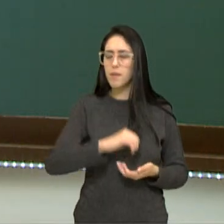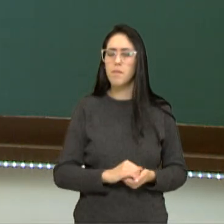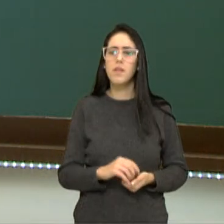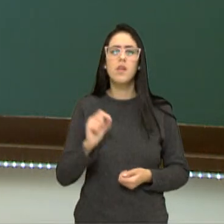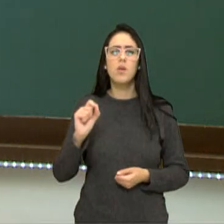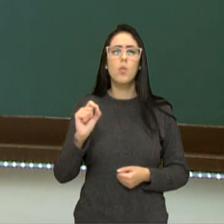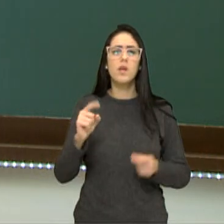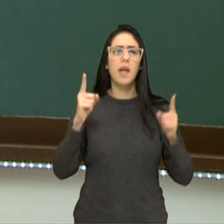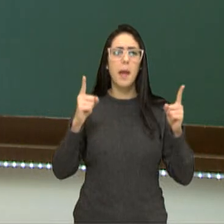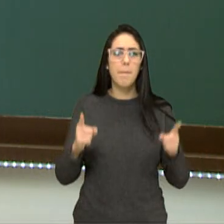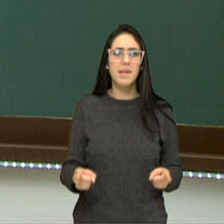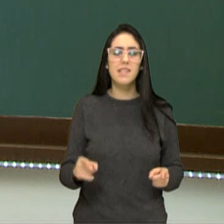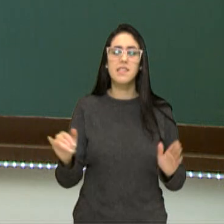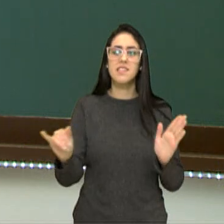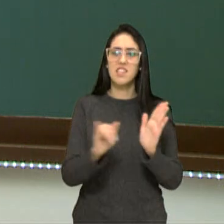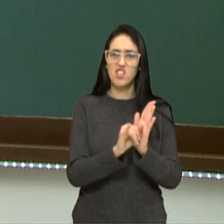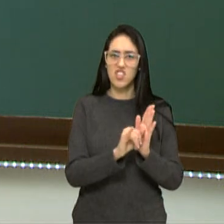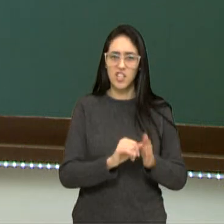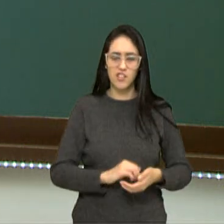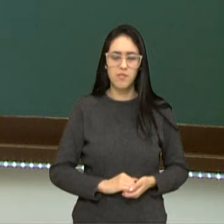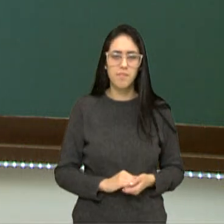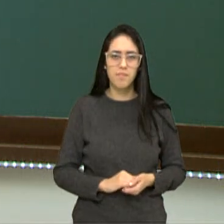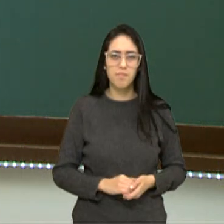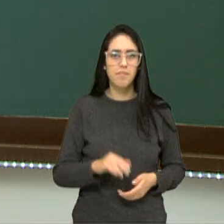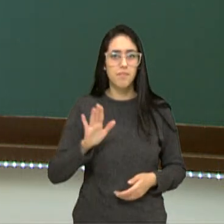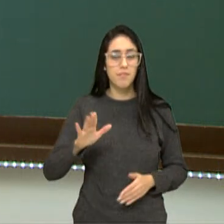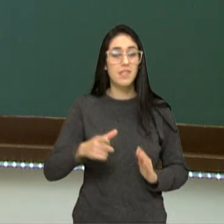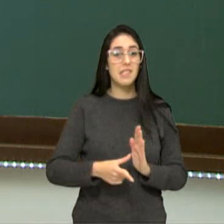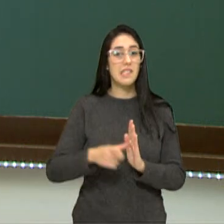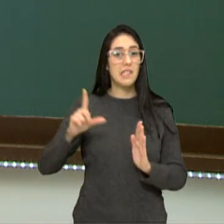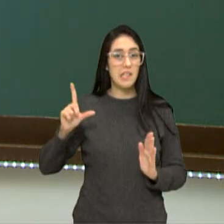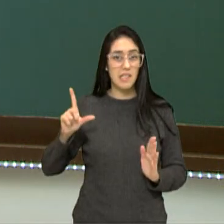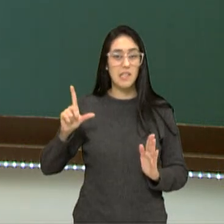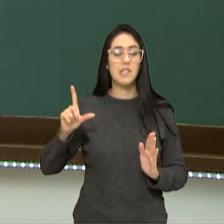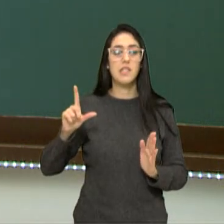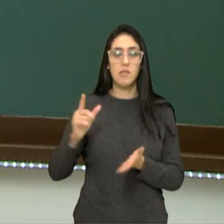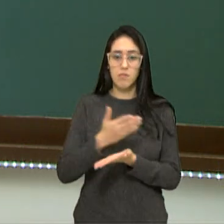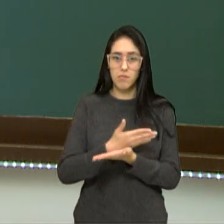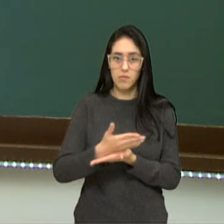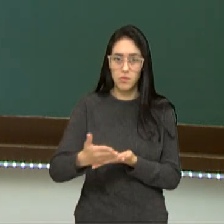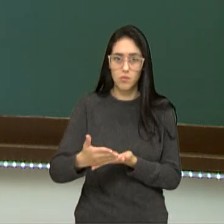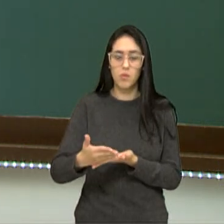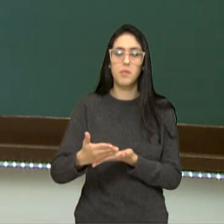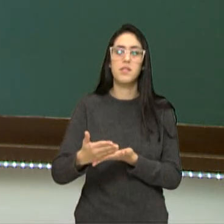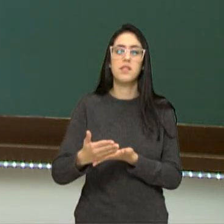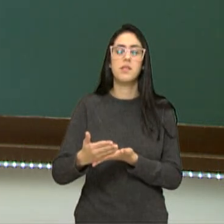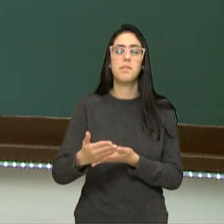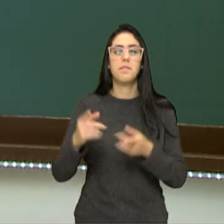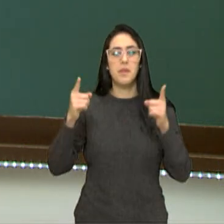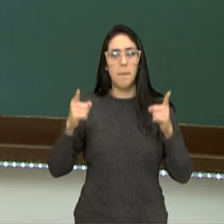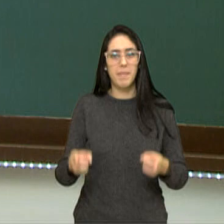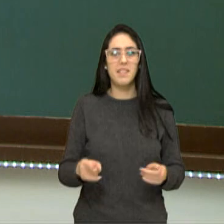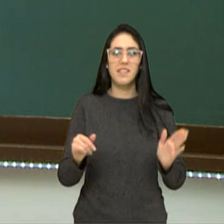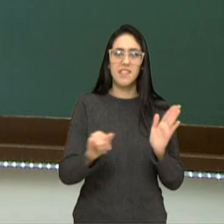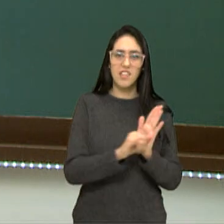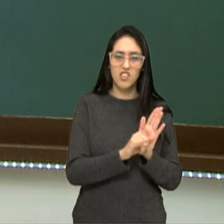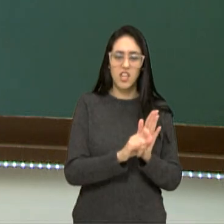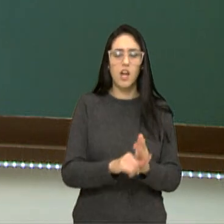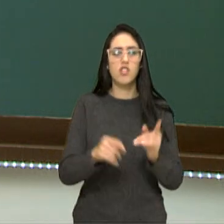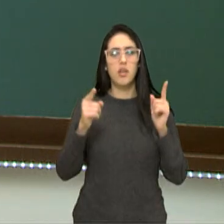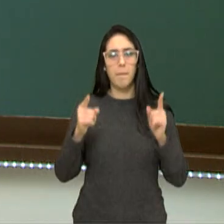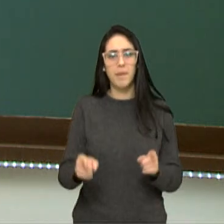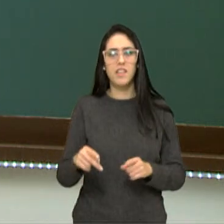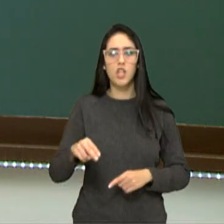matriz identidade? Antes de nós darmos início, então, a tanto a matriz identidade quanto a matriz